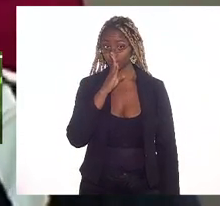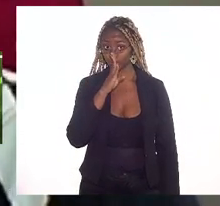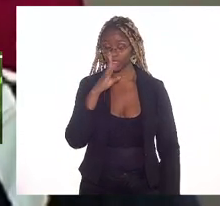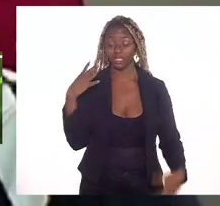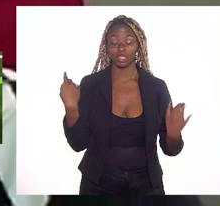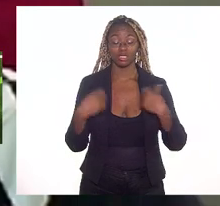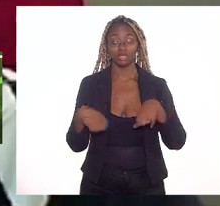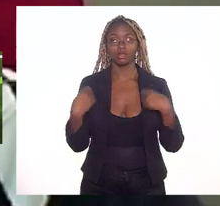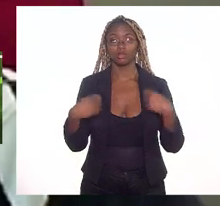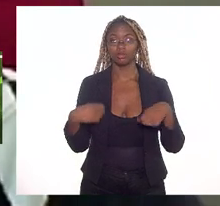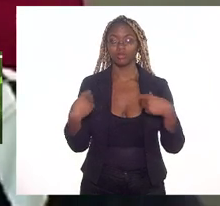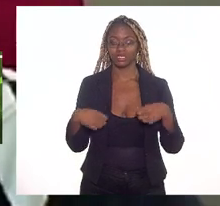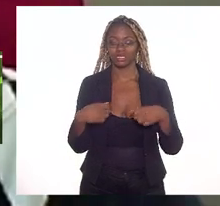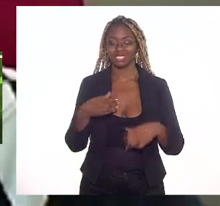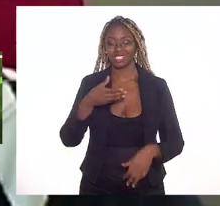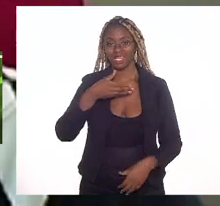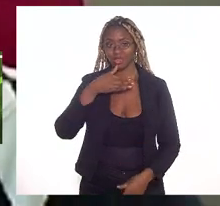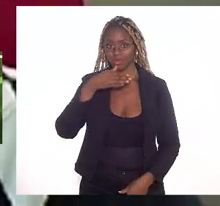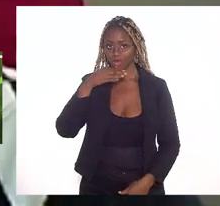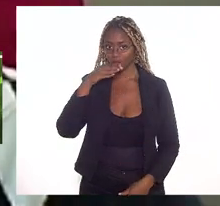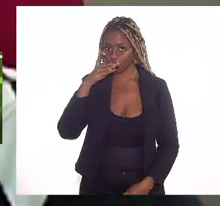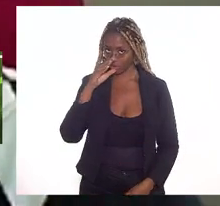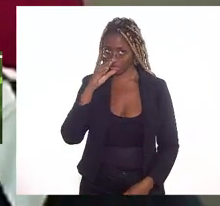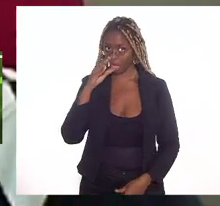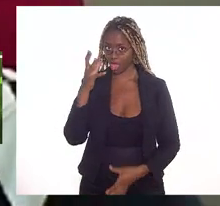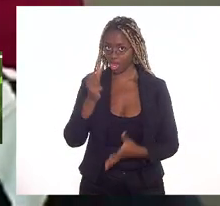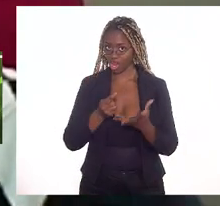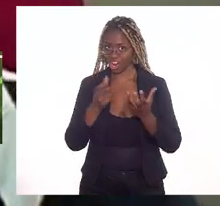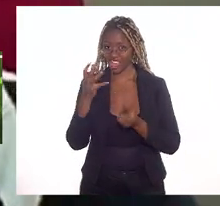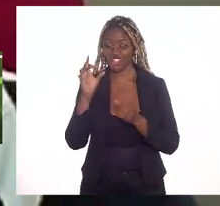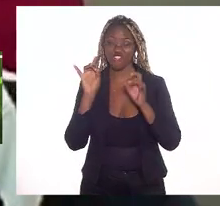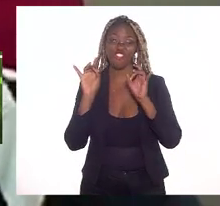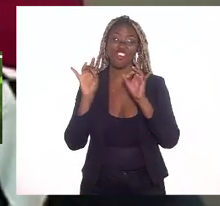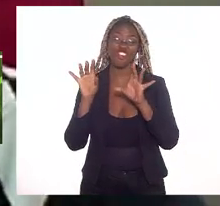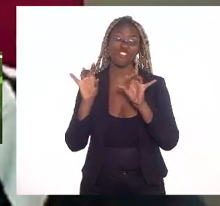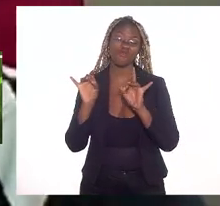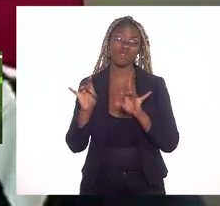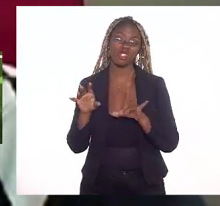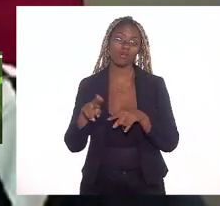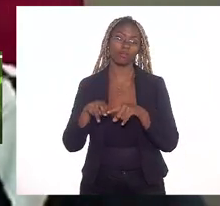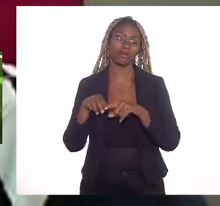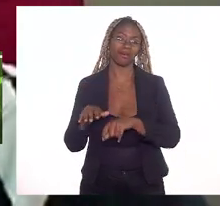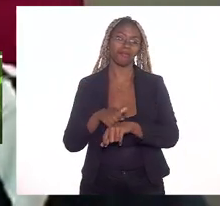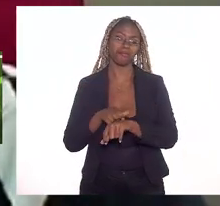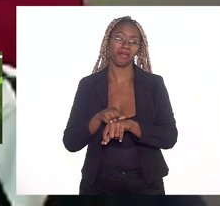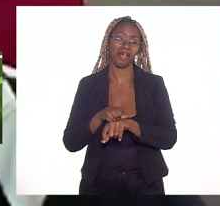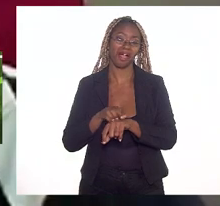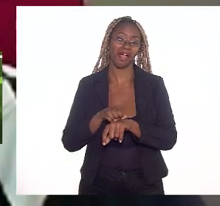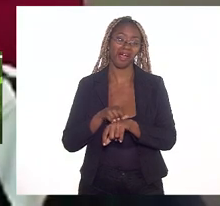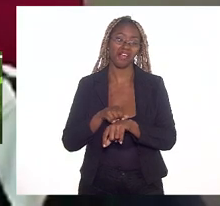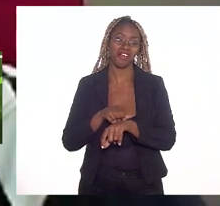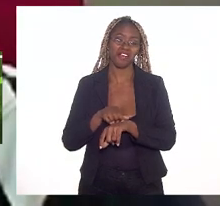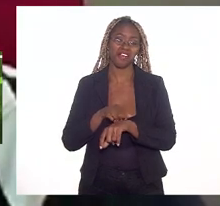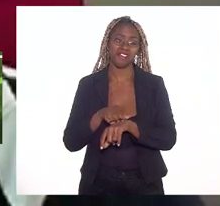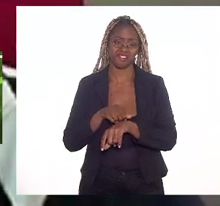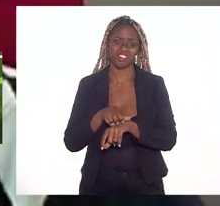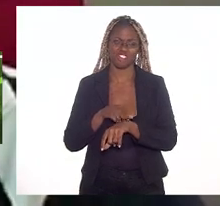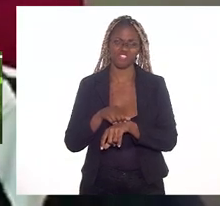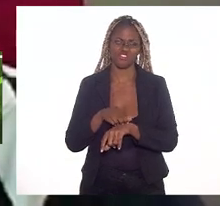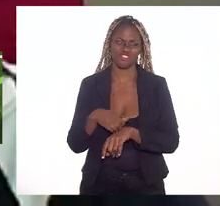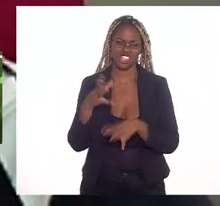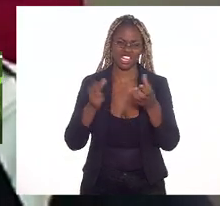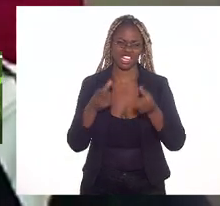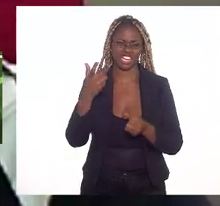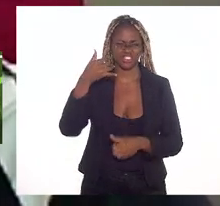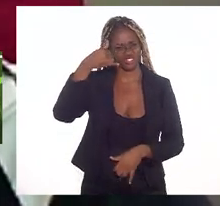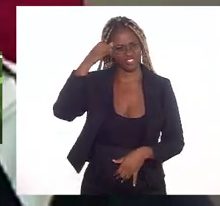tomar um leite específico, né? Porque ele tem alergia à proteína do leite, e ele